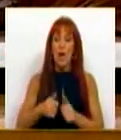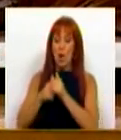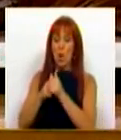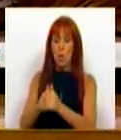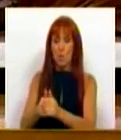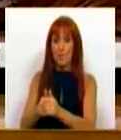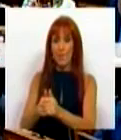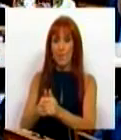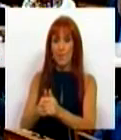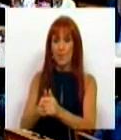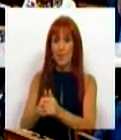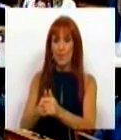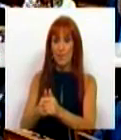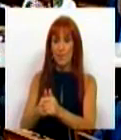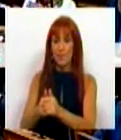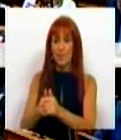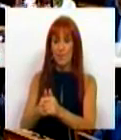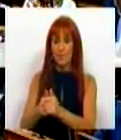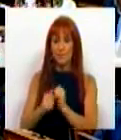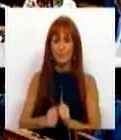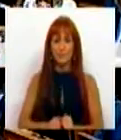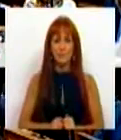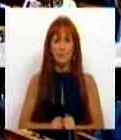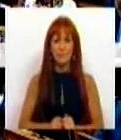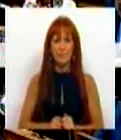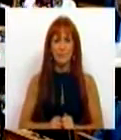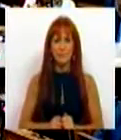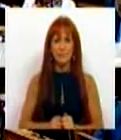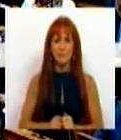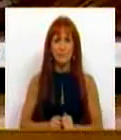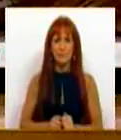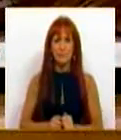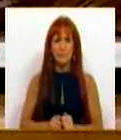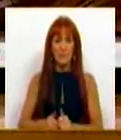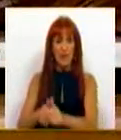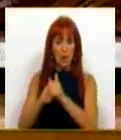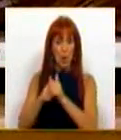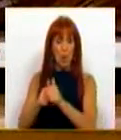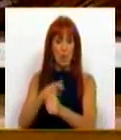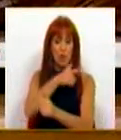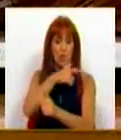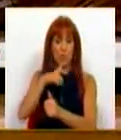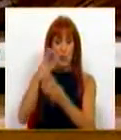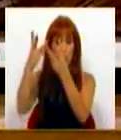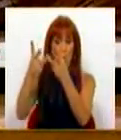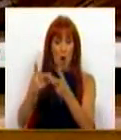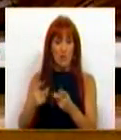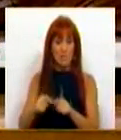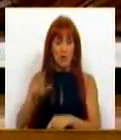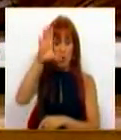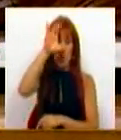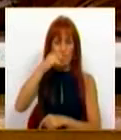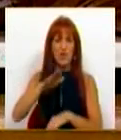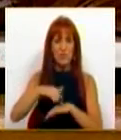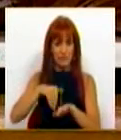Cumpre cumpre os compromissos orçamentais que o